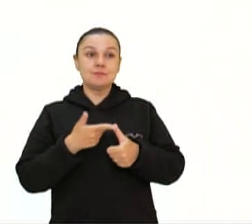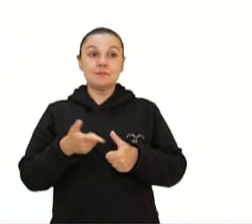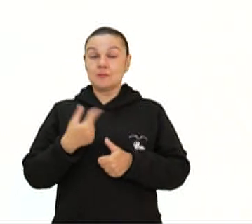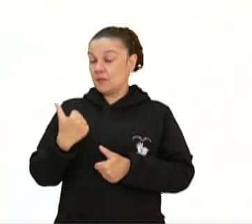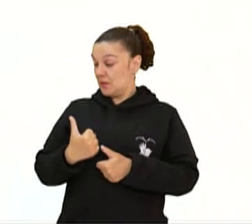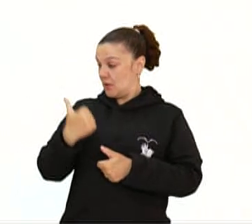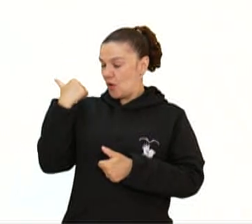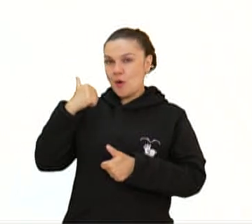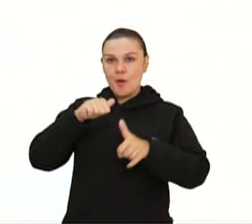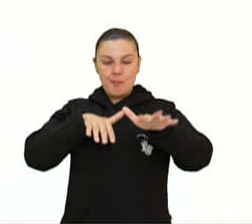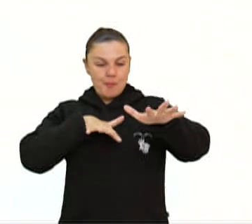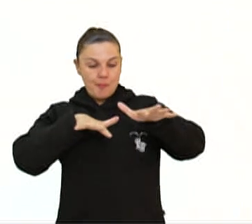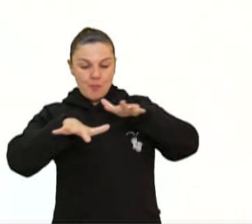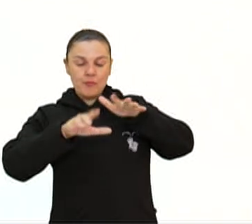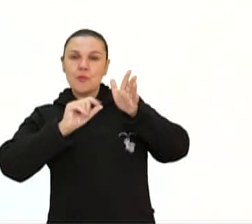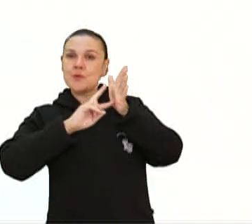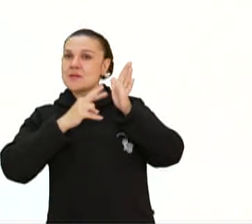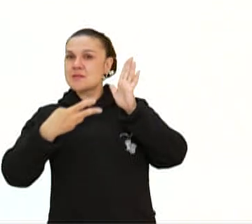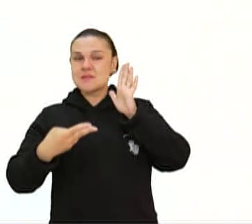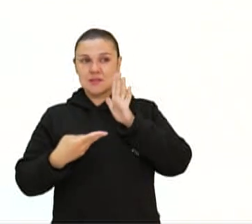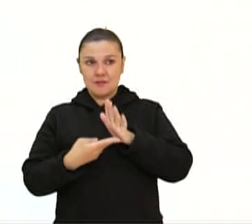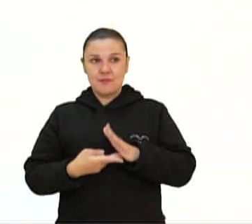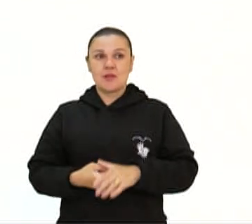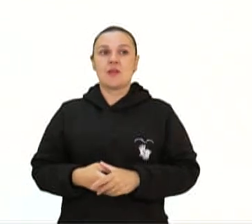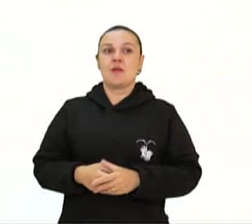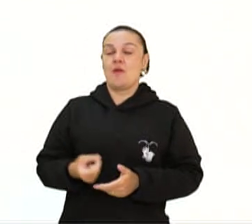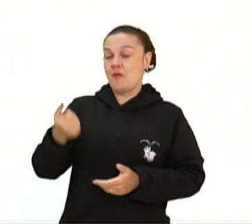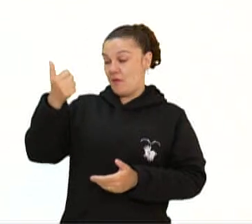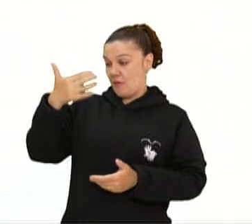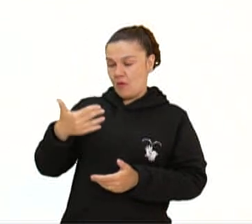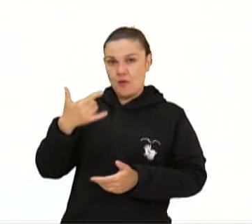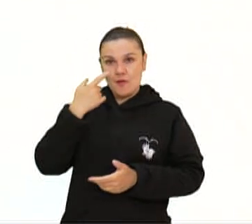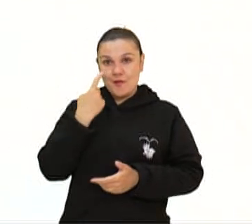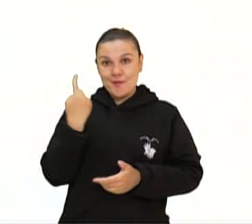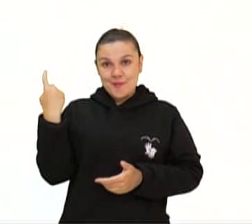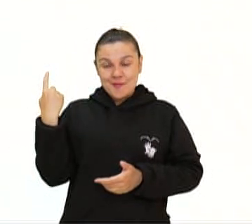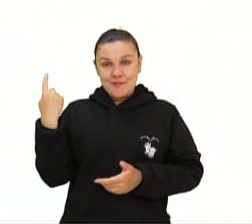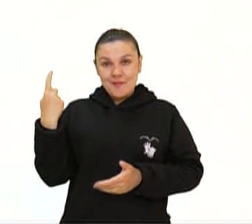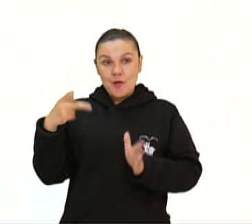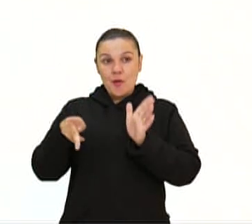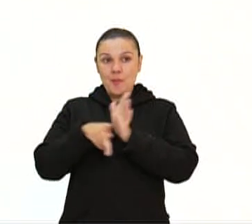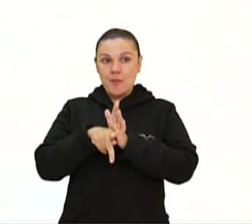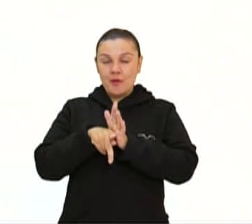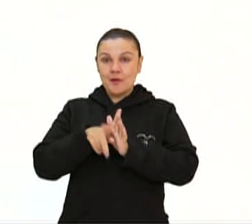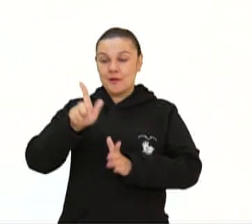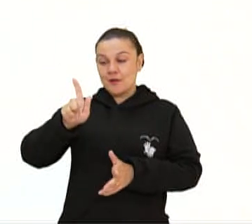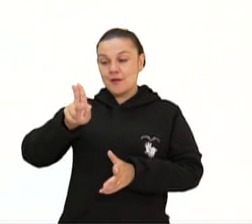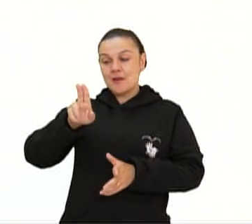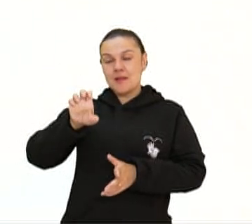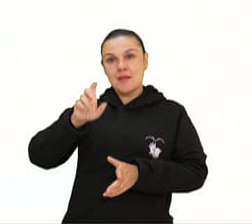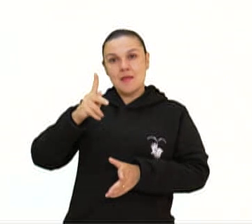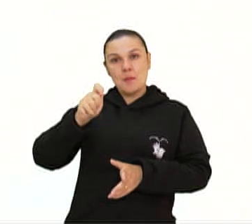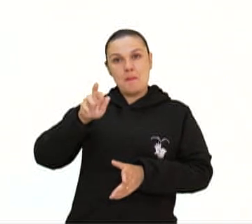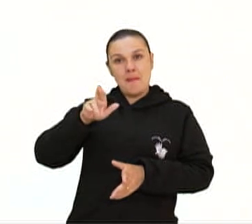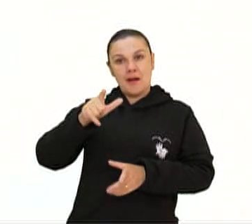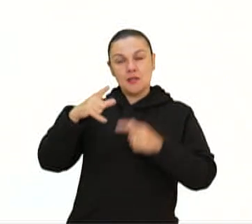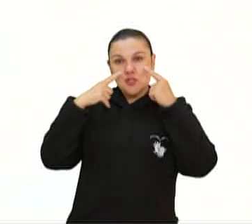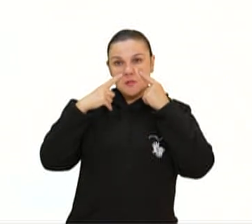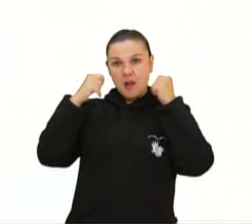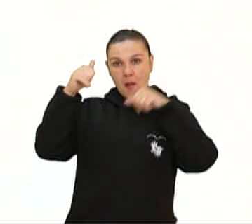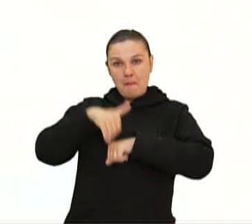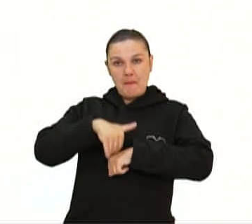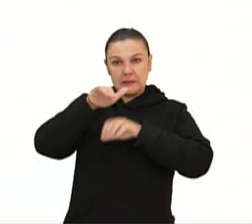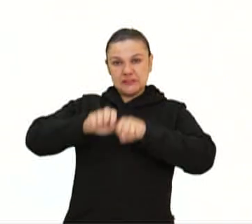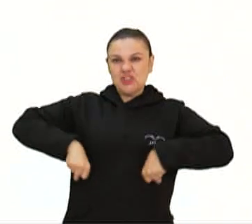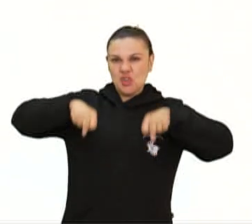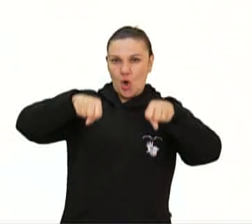aqui? Locomoção, a definição de locomoção. Eu trouxe aqui para a gente poder observar um guepardo, um dos maiores felinos existentes no